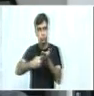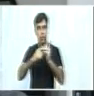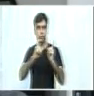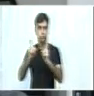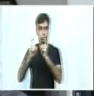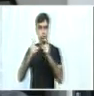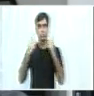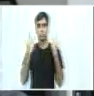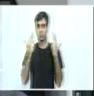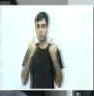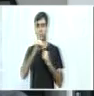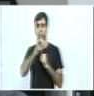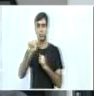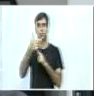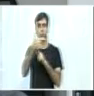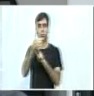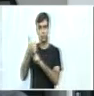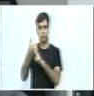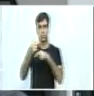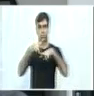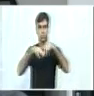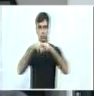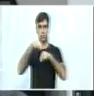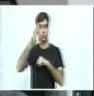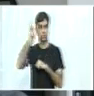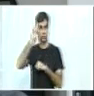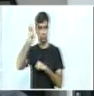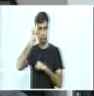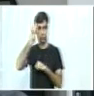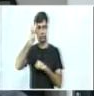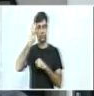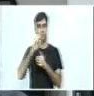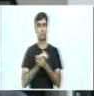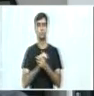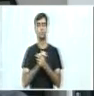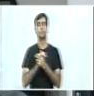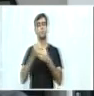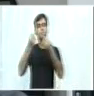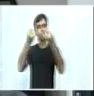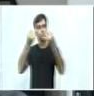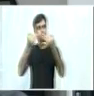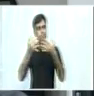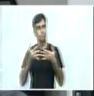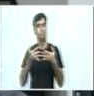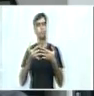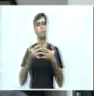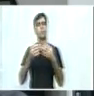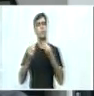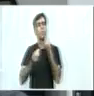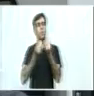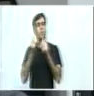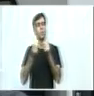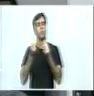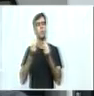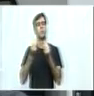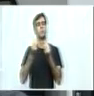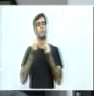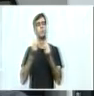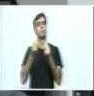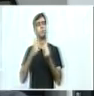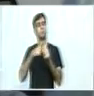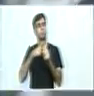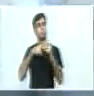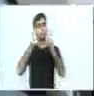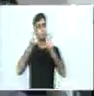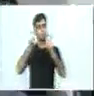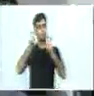casa no dia 21 de junho, terça-feira, com o objetivo de prestar esclarecimento a